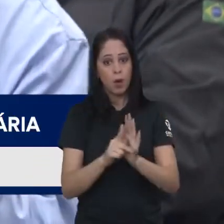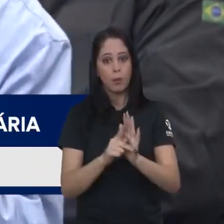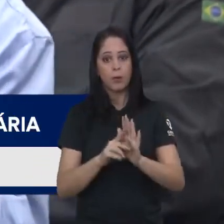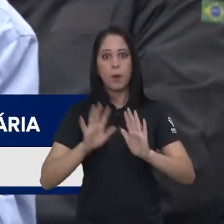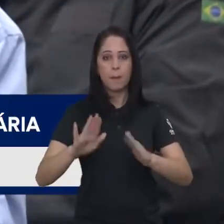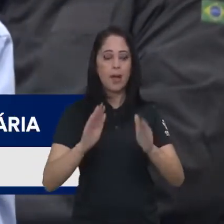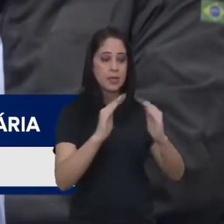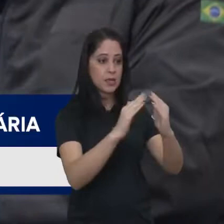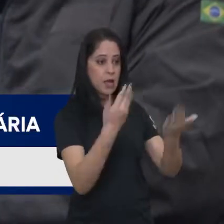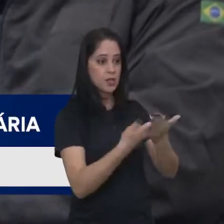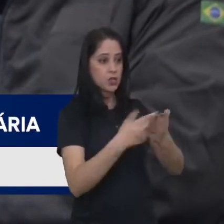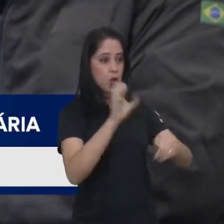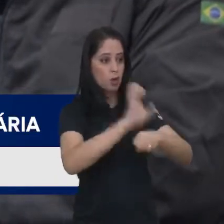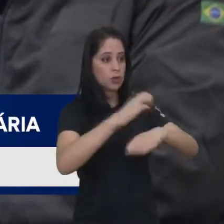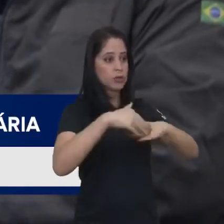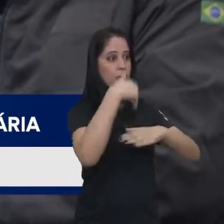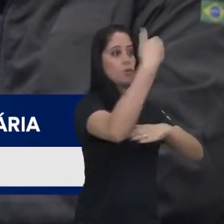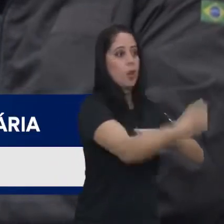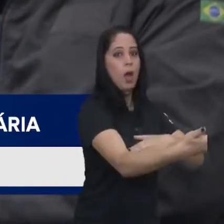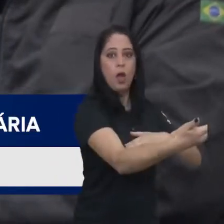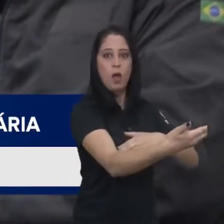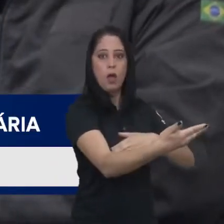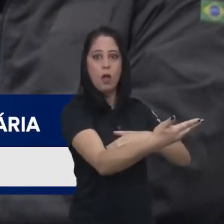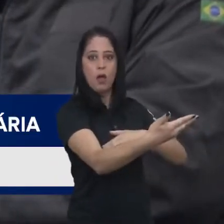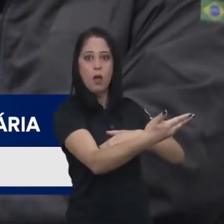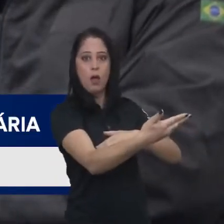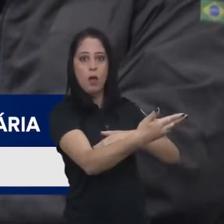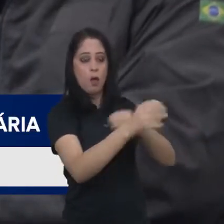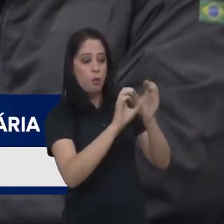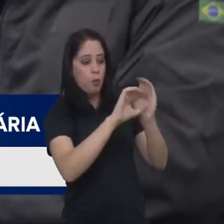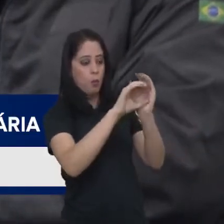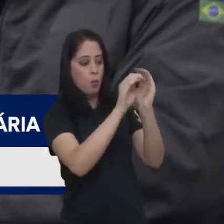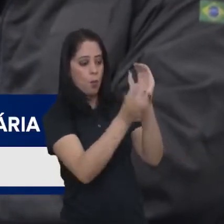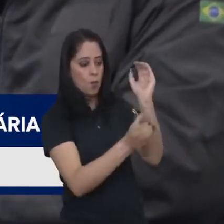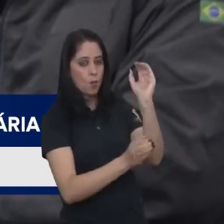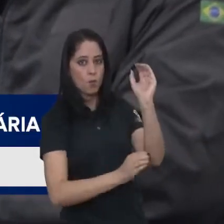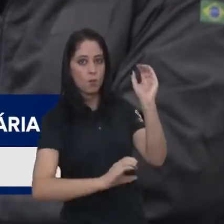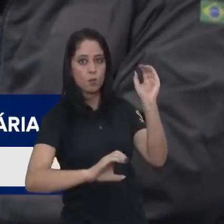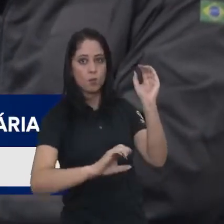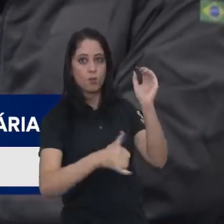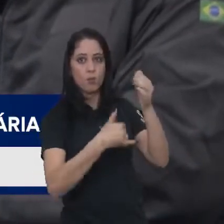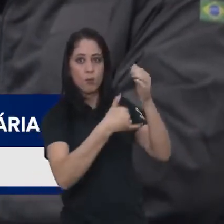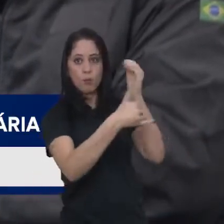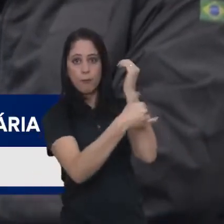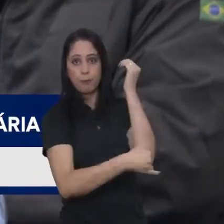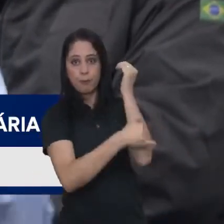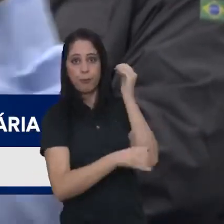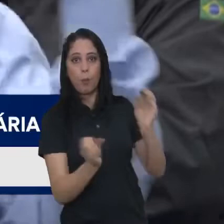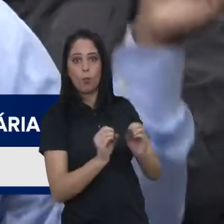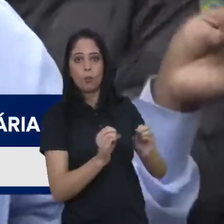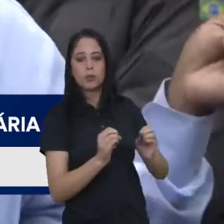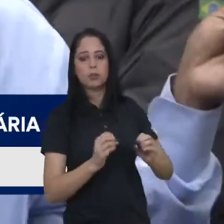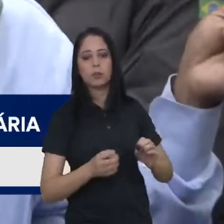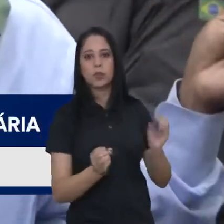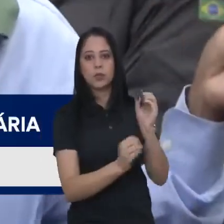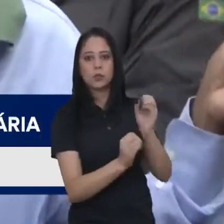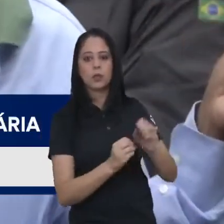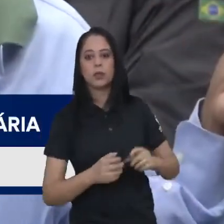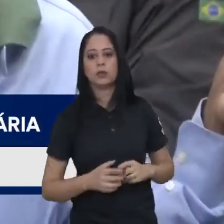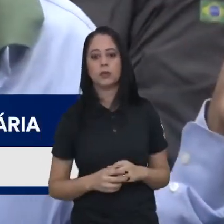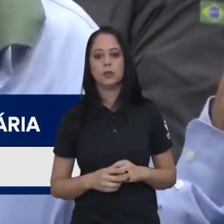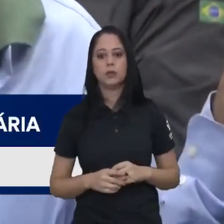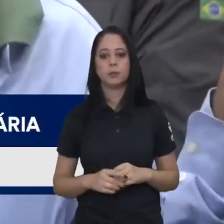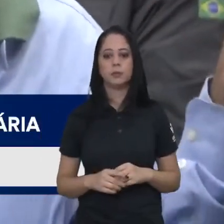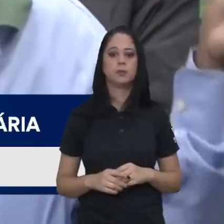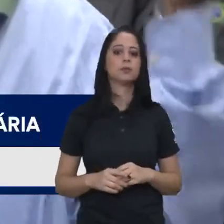escola estadual para lá não tem tratamento nenhum, o esgoto de toda a Quarta Travessa, incluindo o final, que